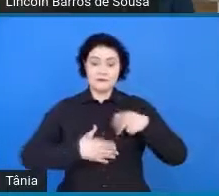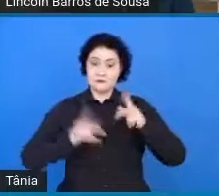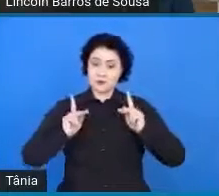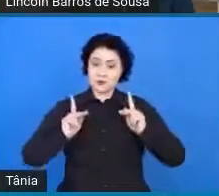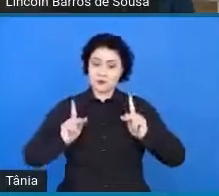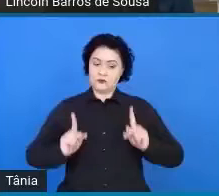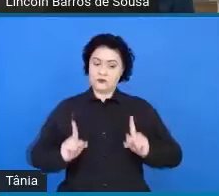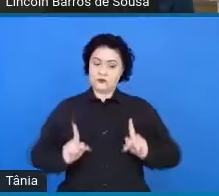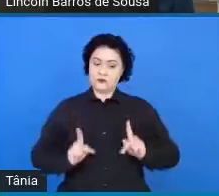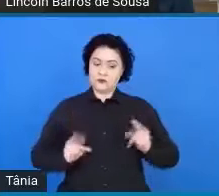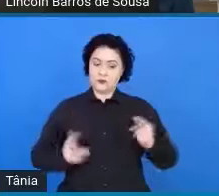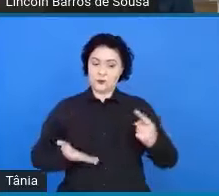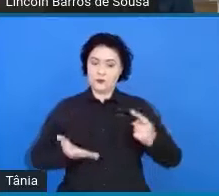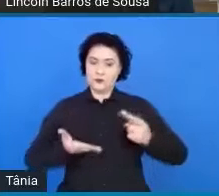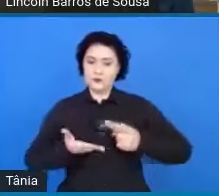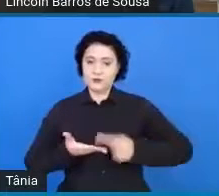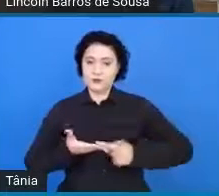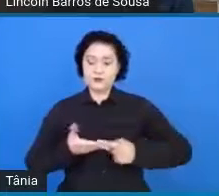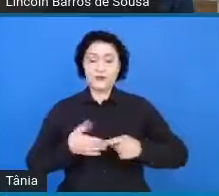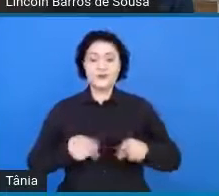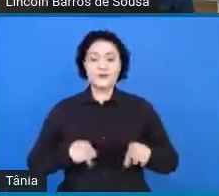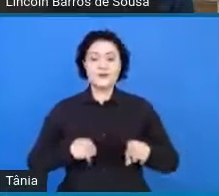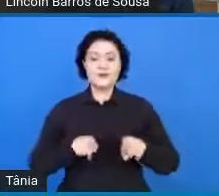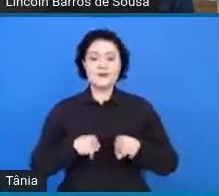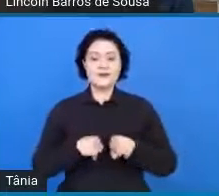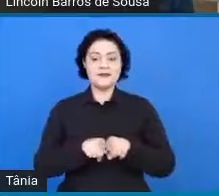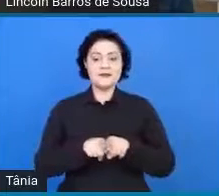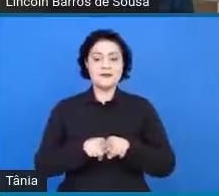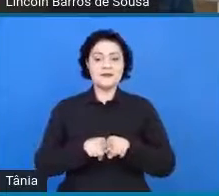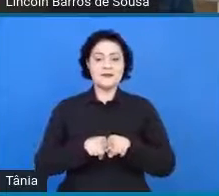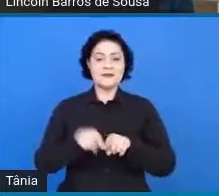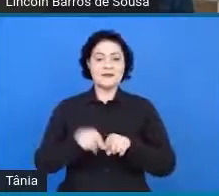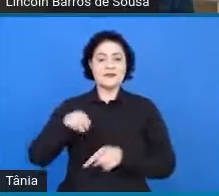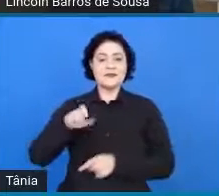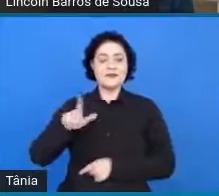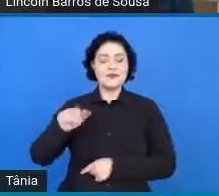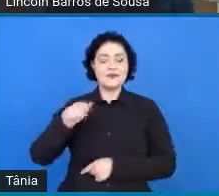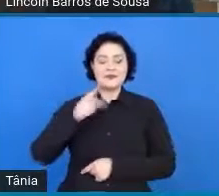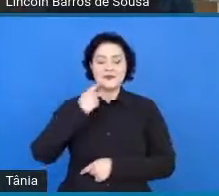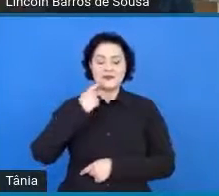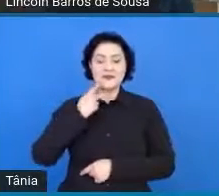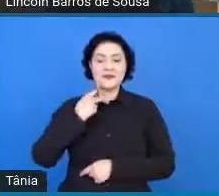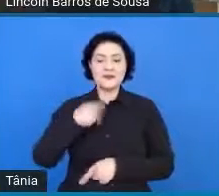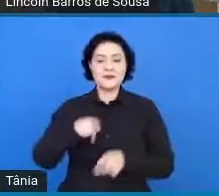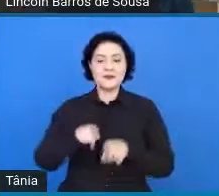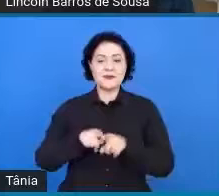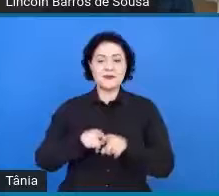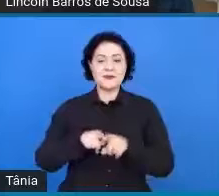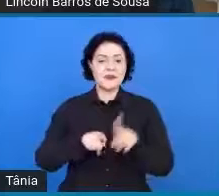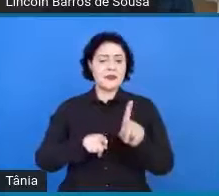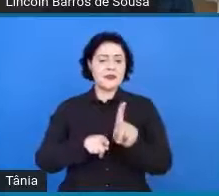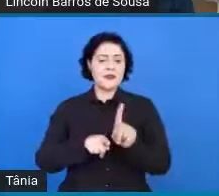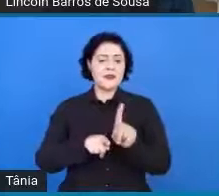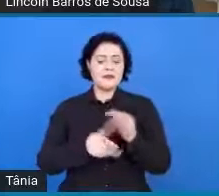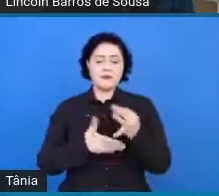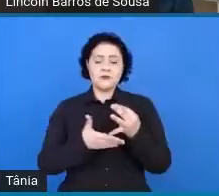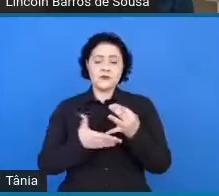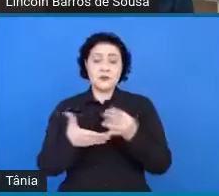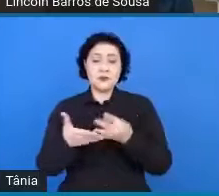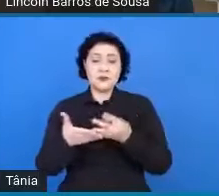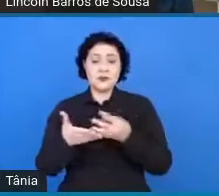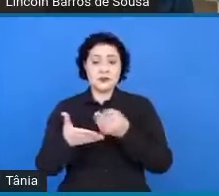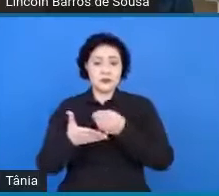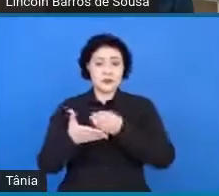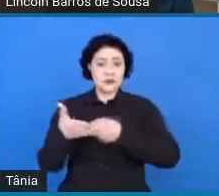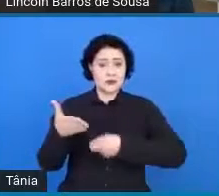e como uma Lena falou é não necessariamente os textos são escritos